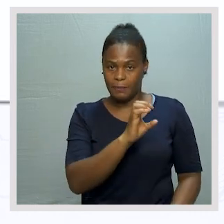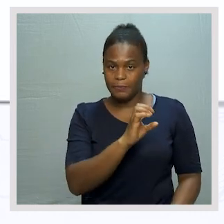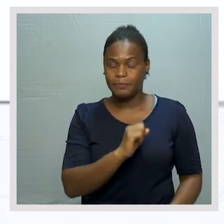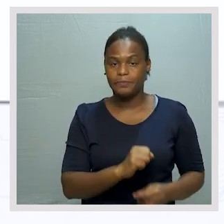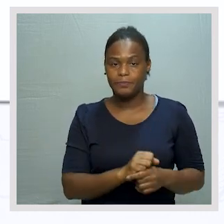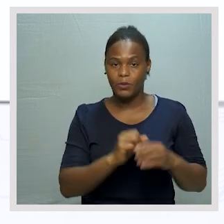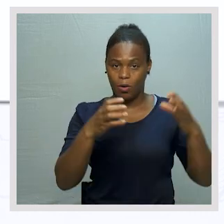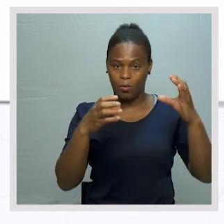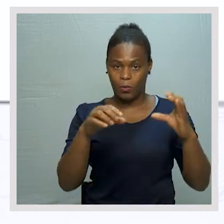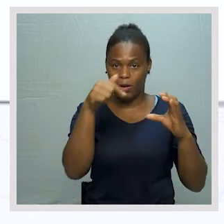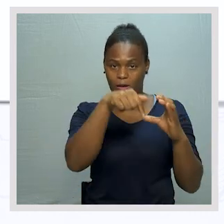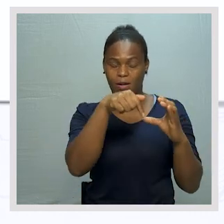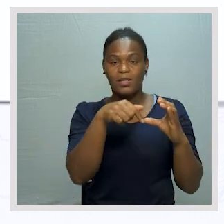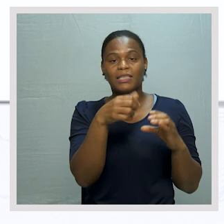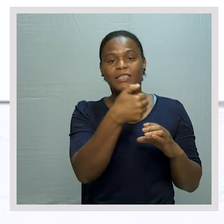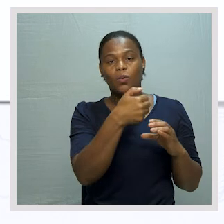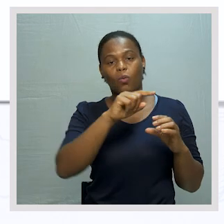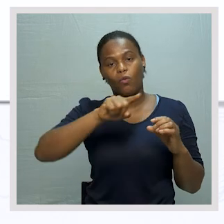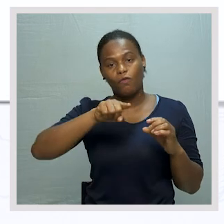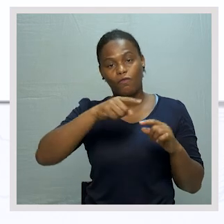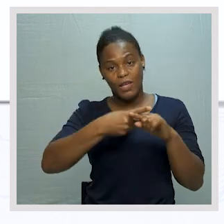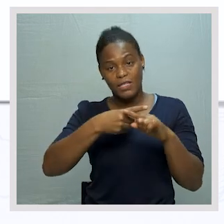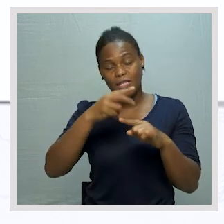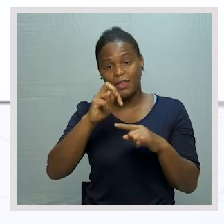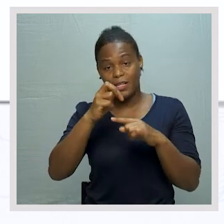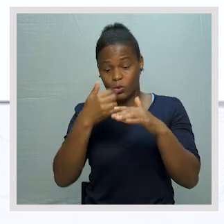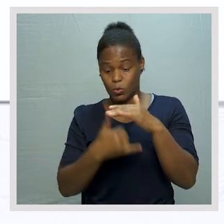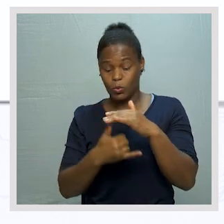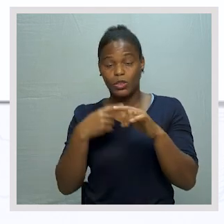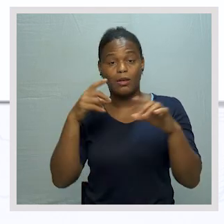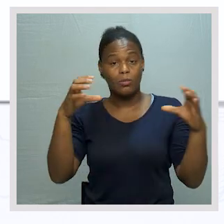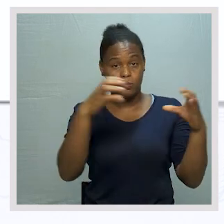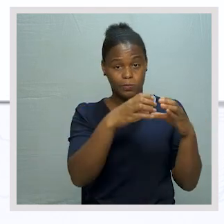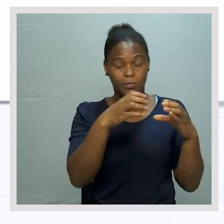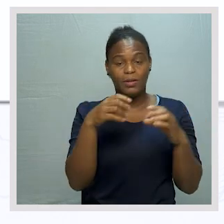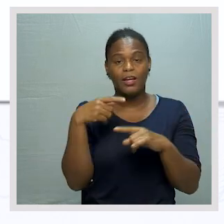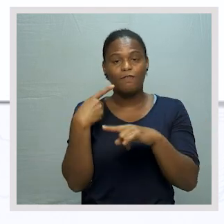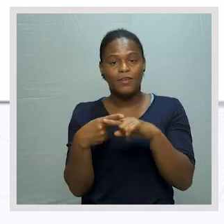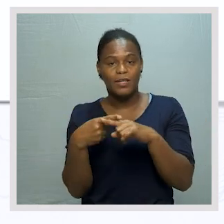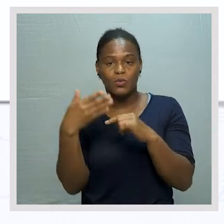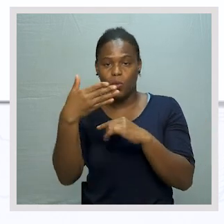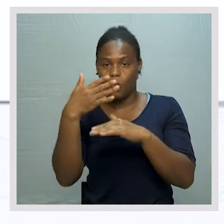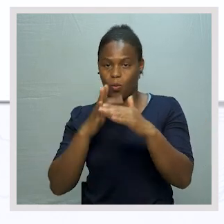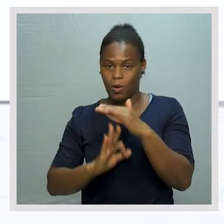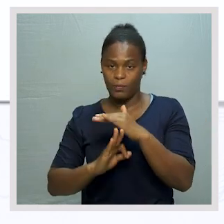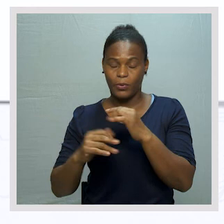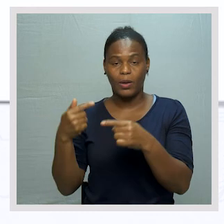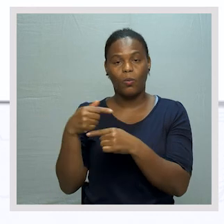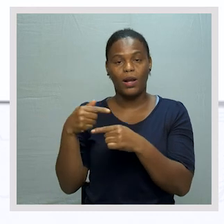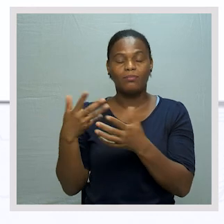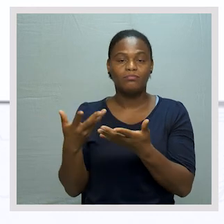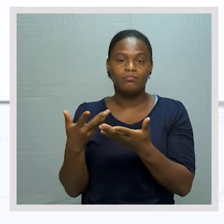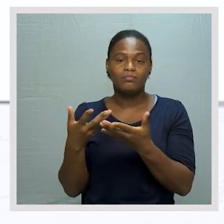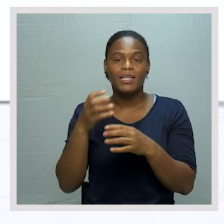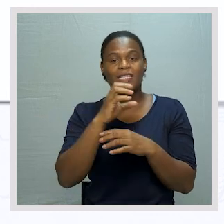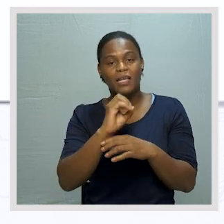C, abrir parênteses, 5 vezes 3/2, fechar parênteses, vezes 1/4